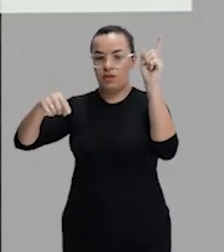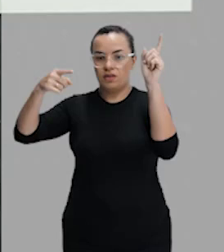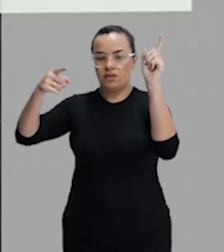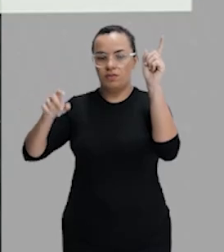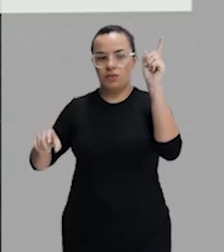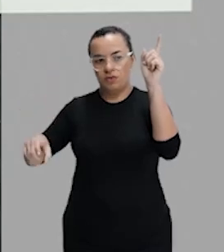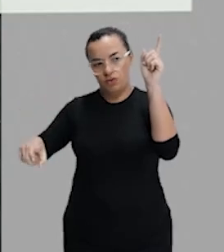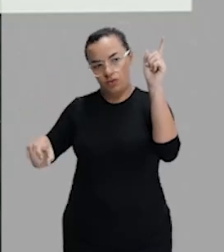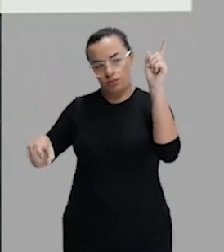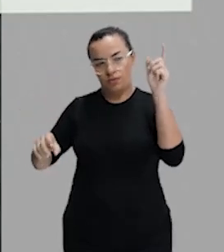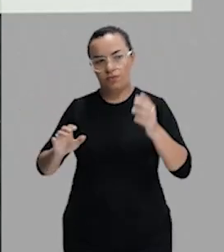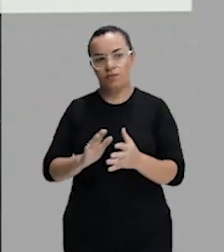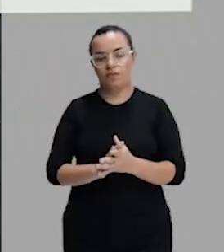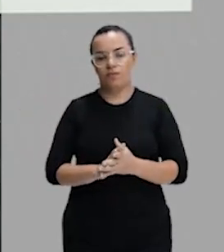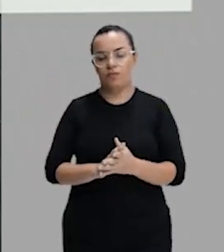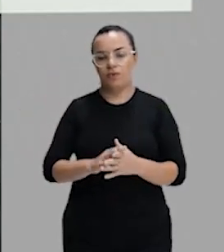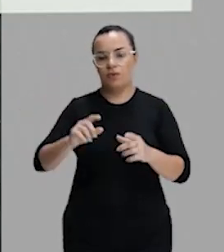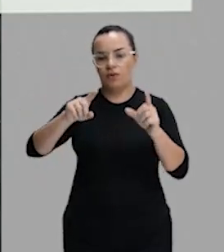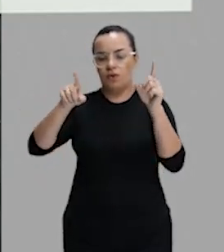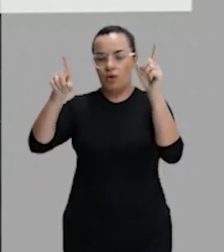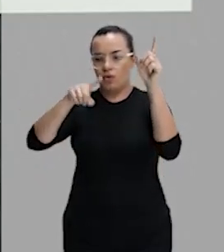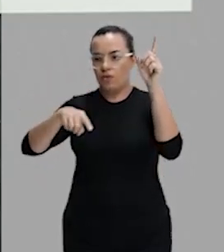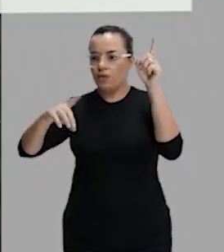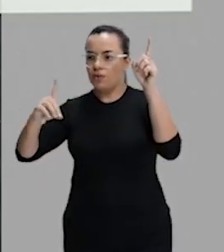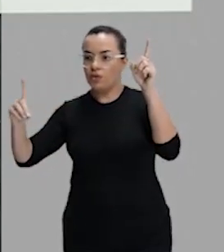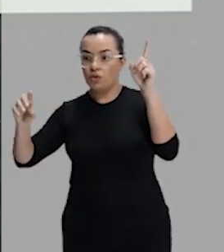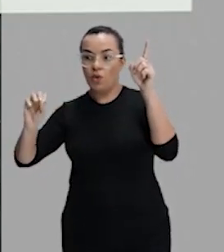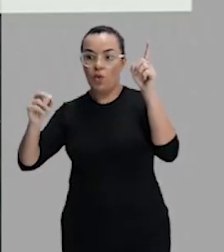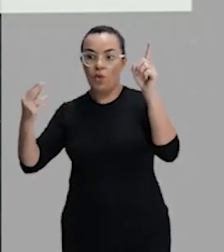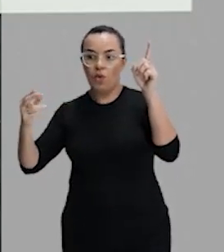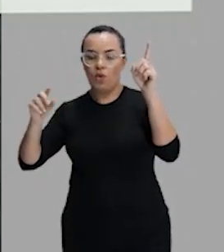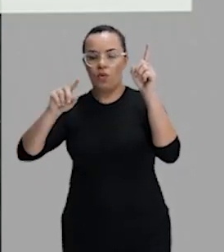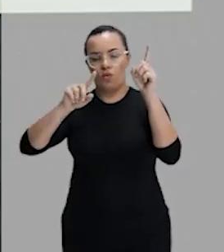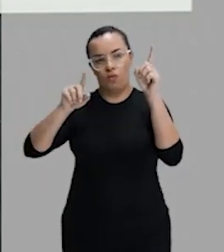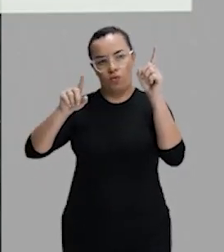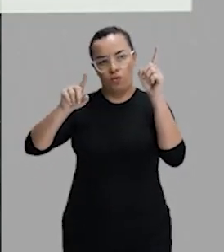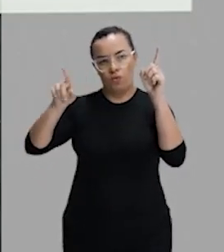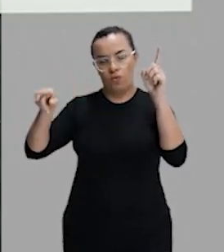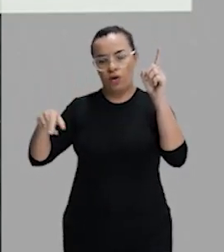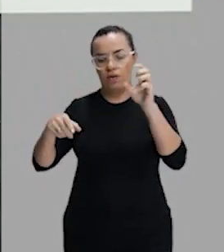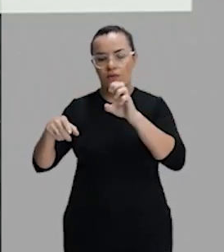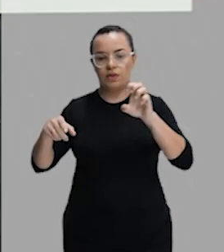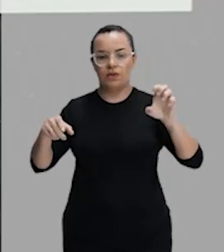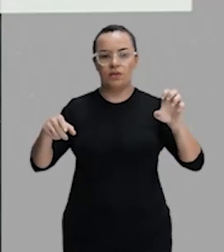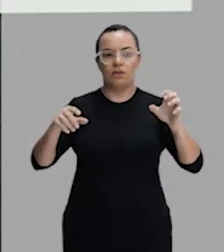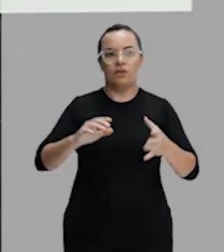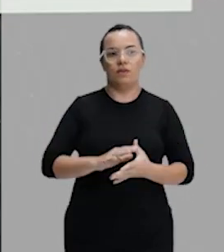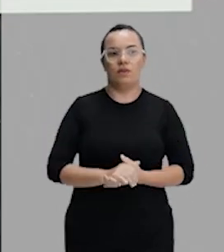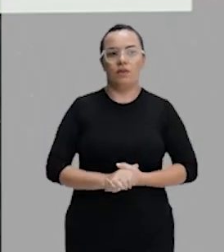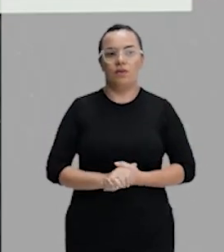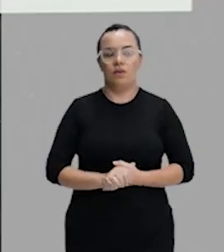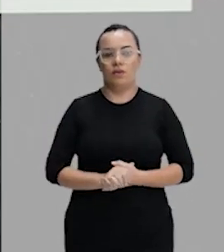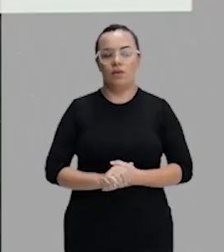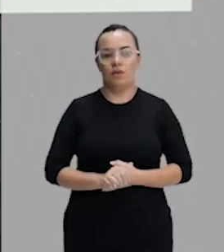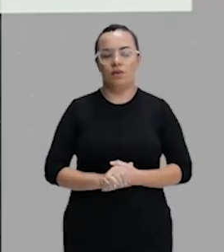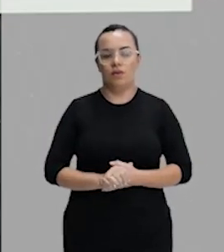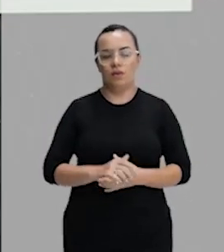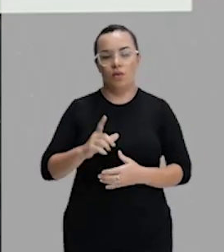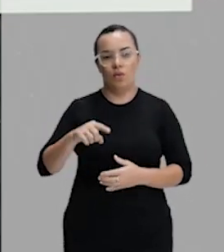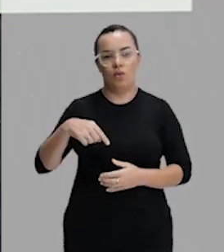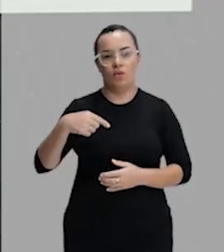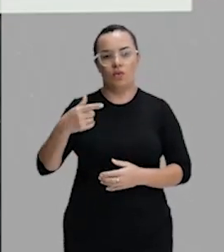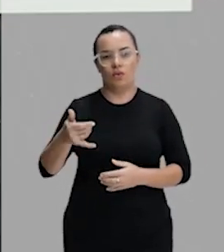concavidade para a direita ou com a concavidade para a esquerda. Certinho? Bom, a outra posição, a outra forma que